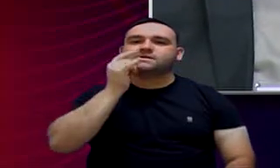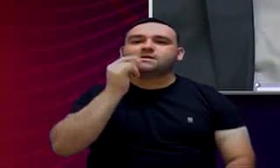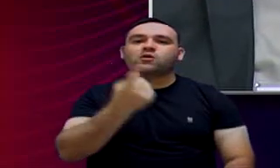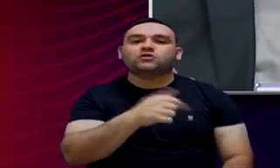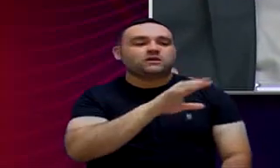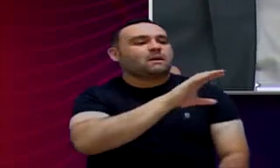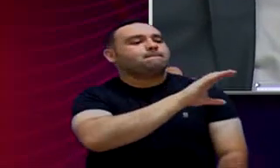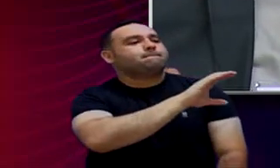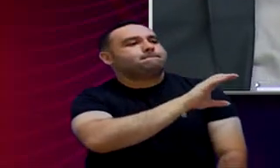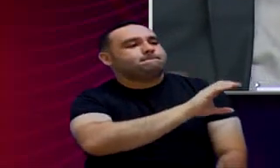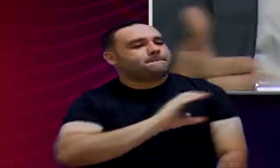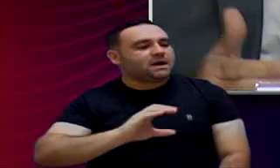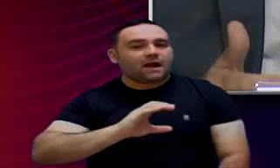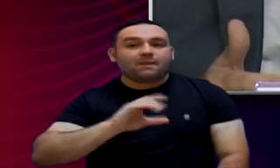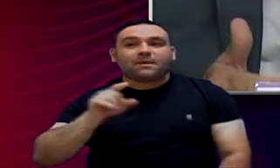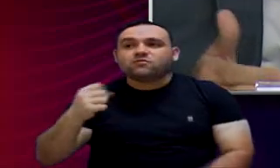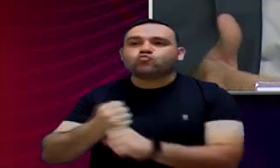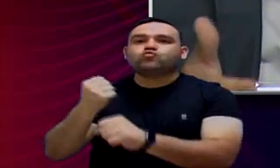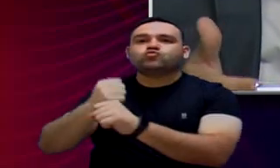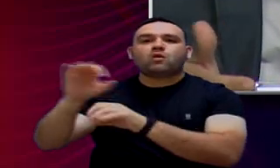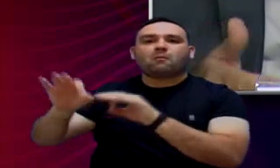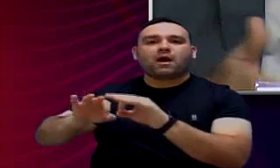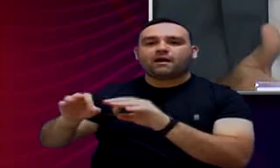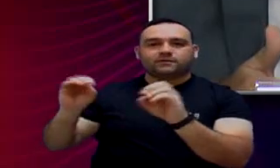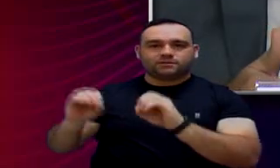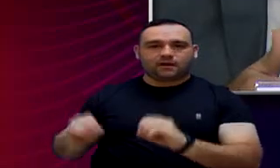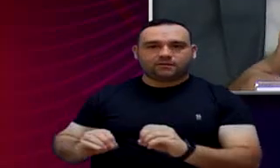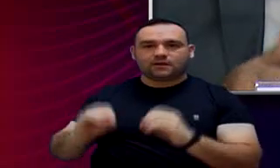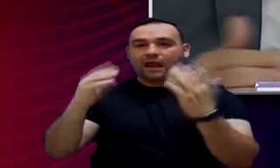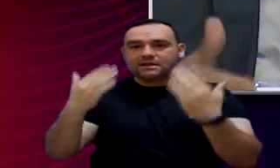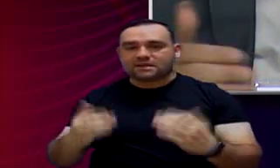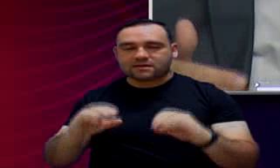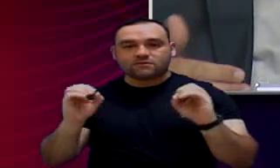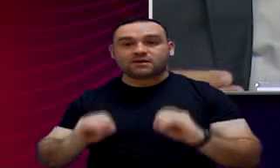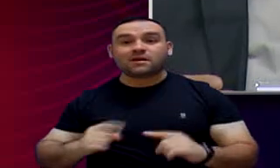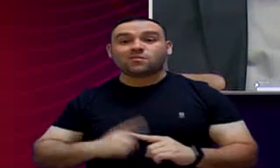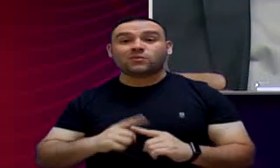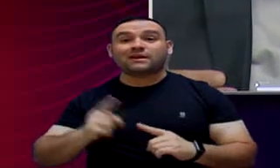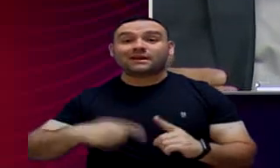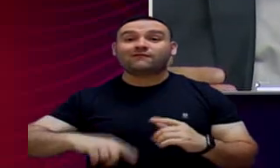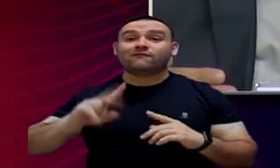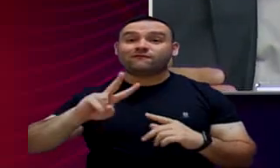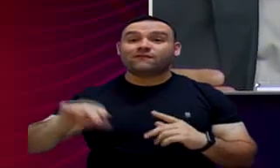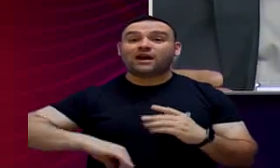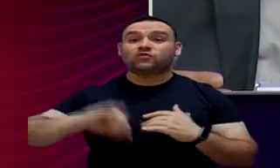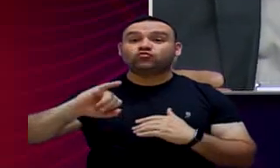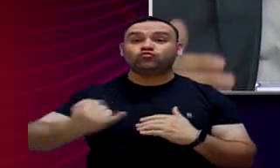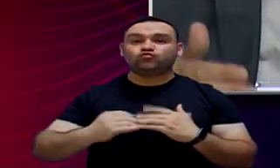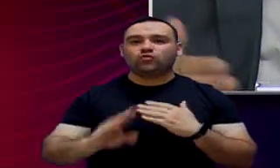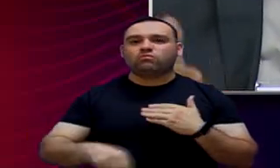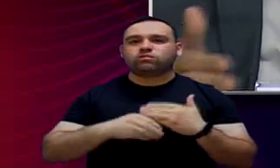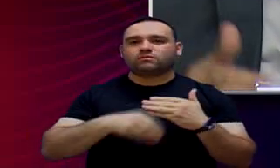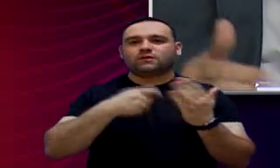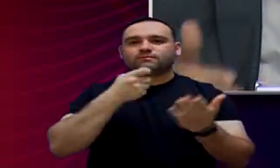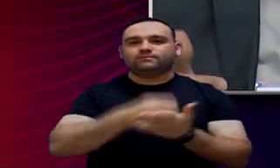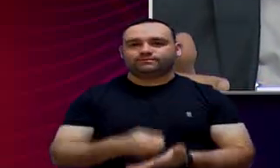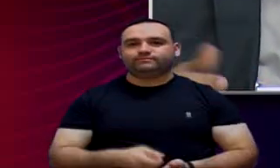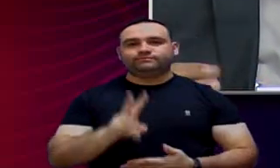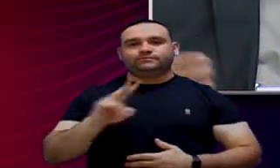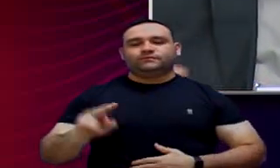pegar o recurso sem ter a obra ter como a licitação porque nós vamos pagar juros sobre esse recurso então a gente